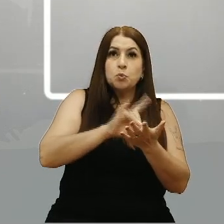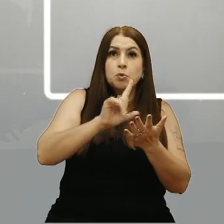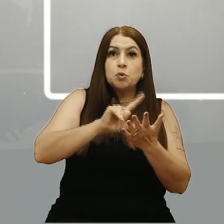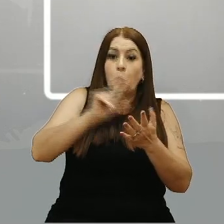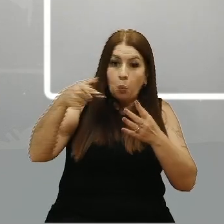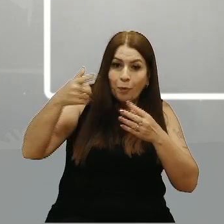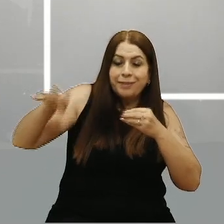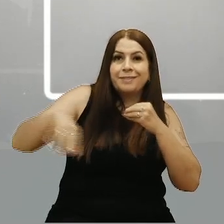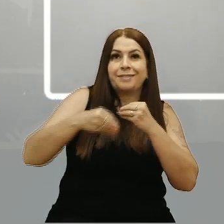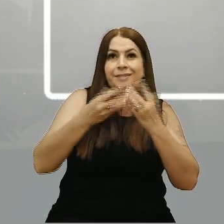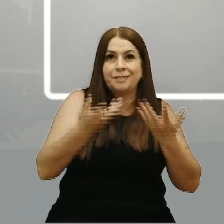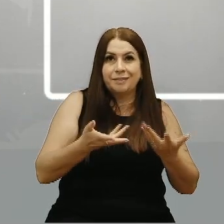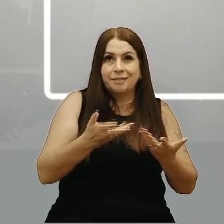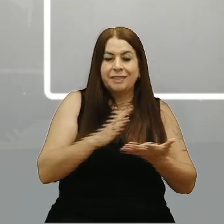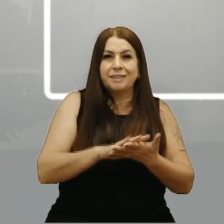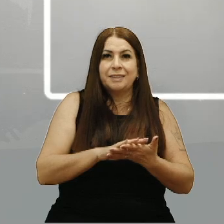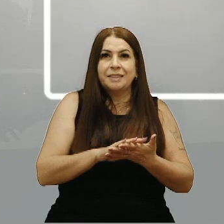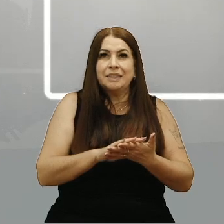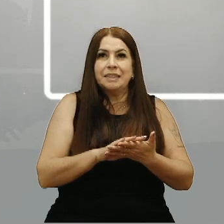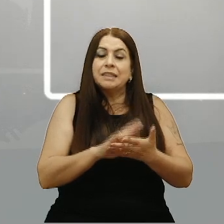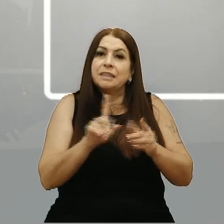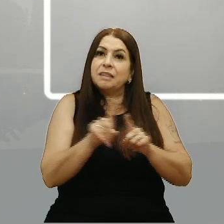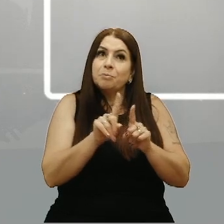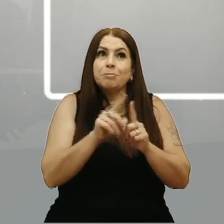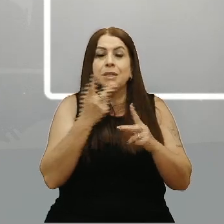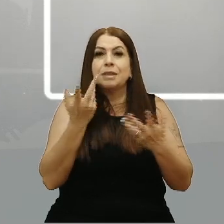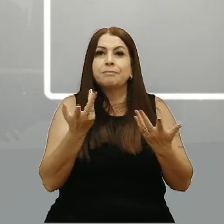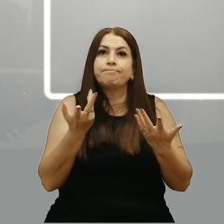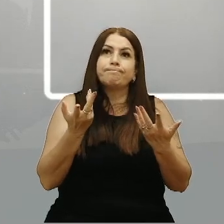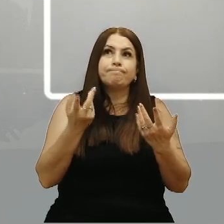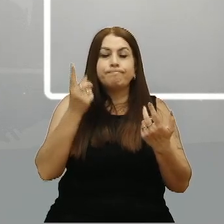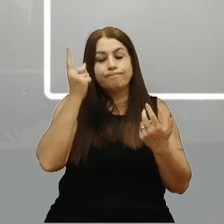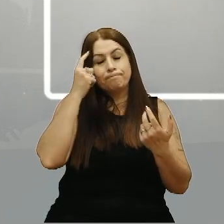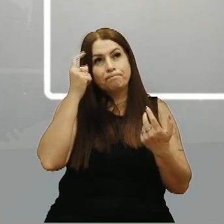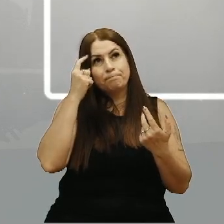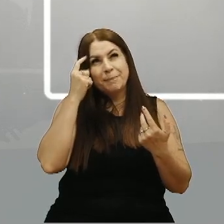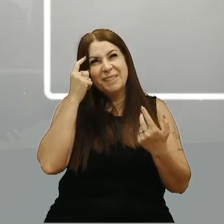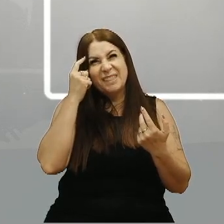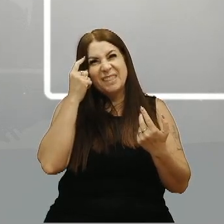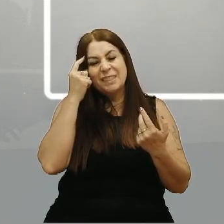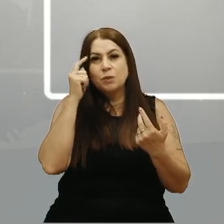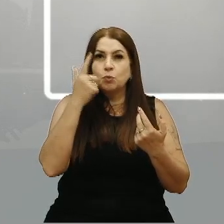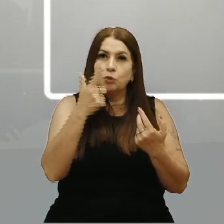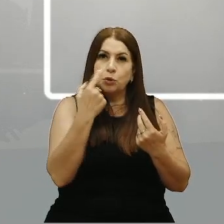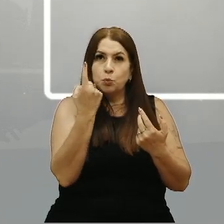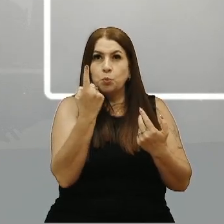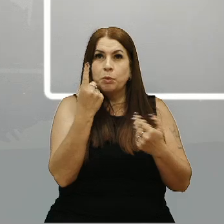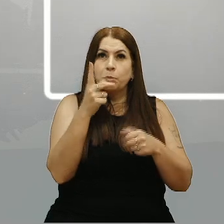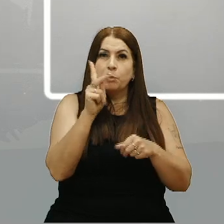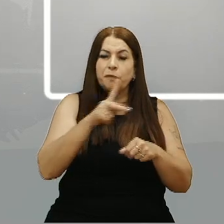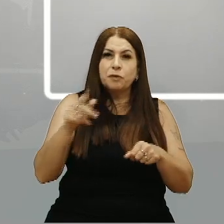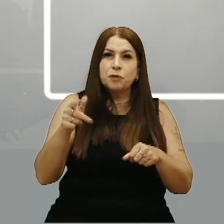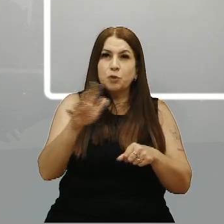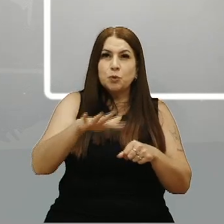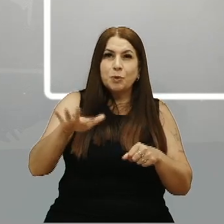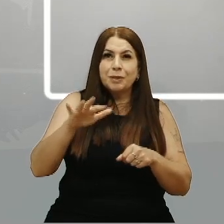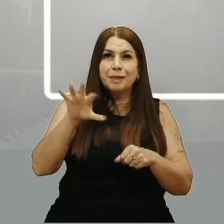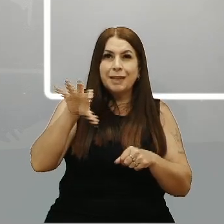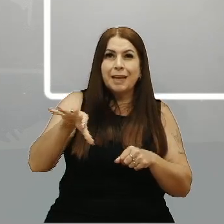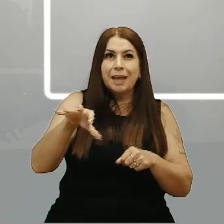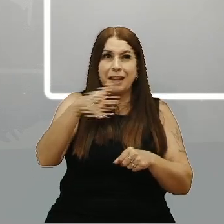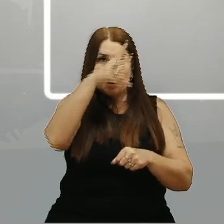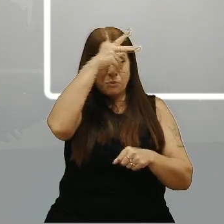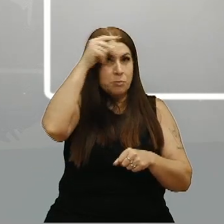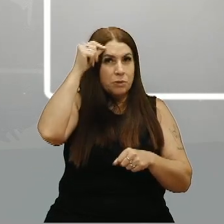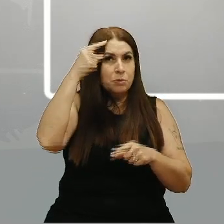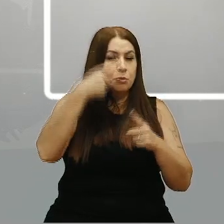alguma. Mas assim, a gente fica pensando, será que não teria uma professora, um professor da área municipal, porque uma é